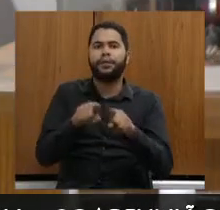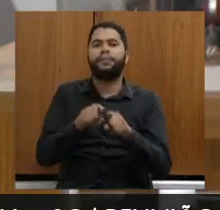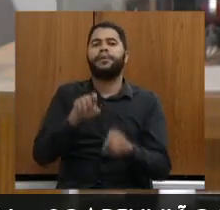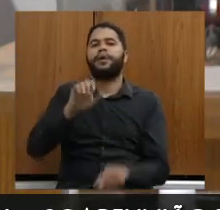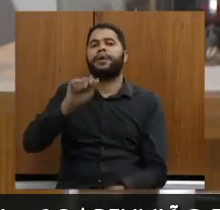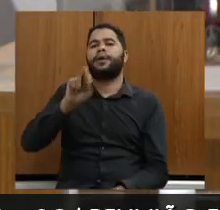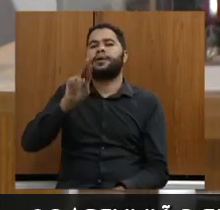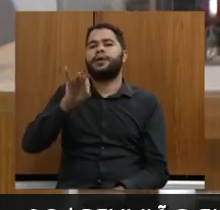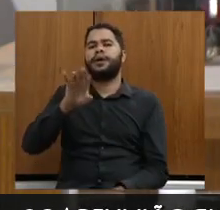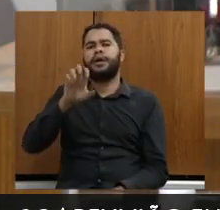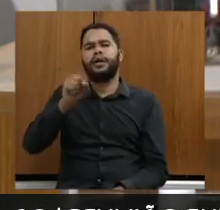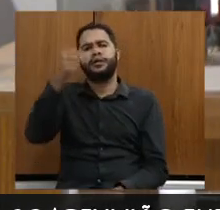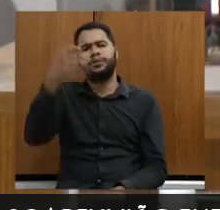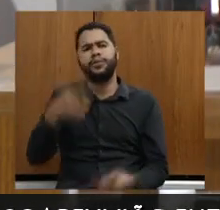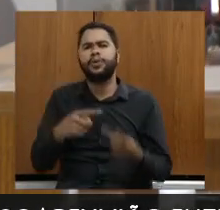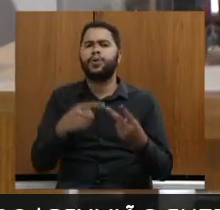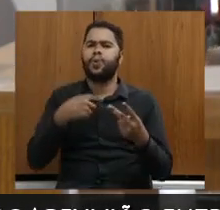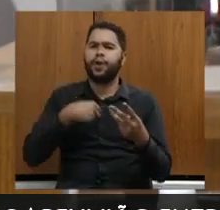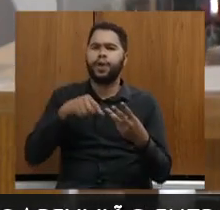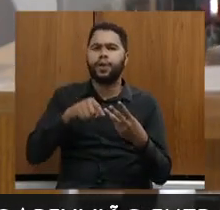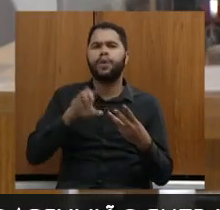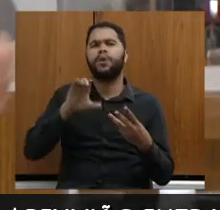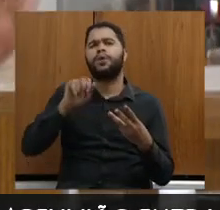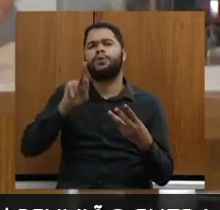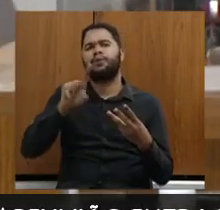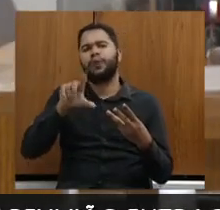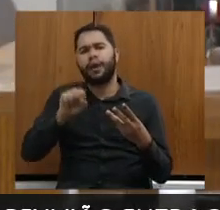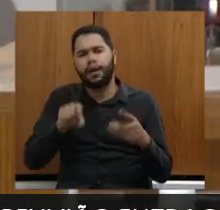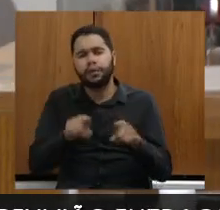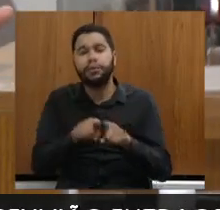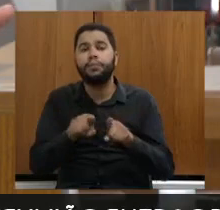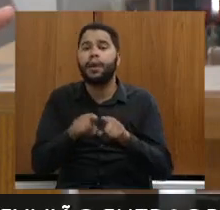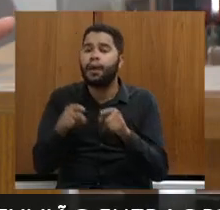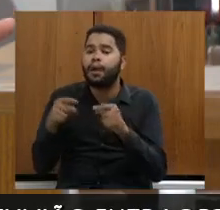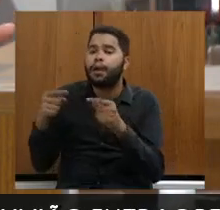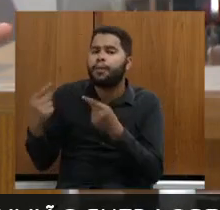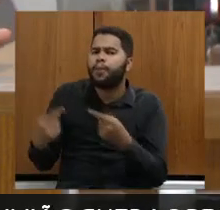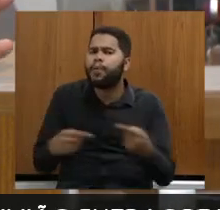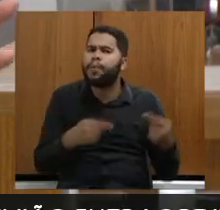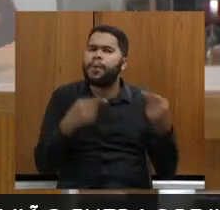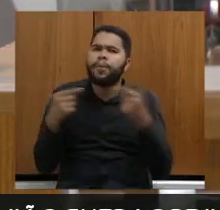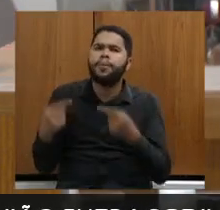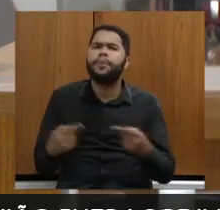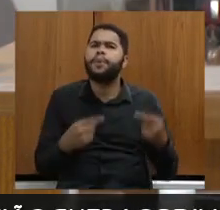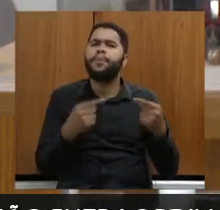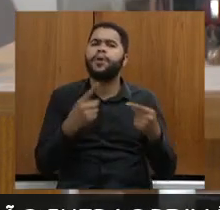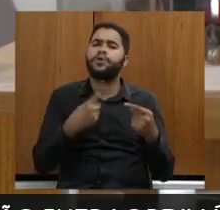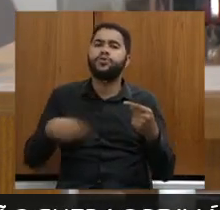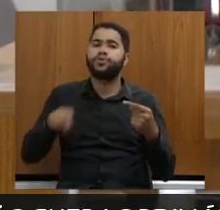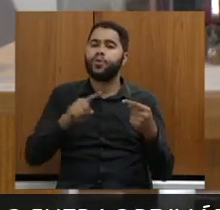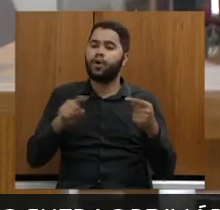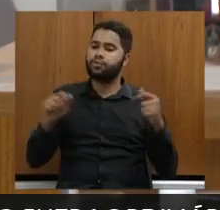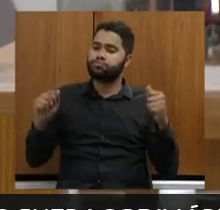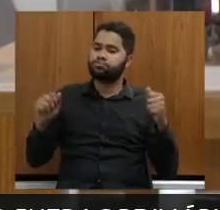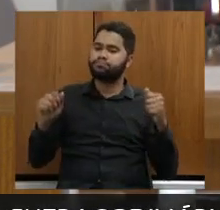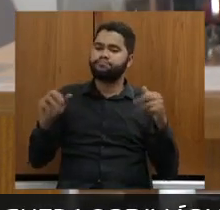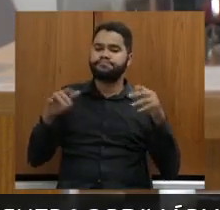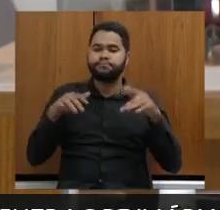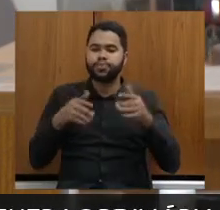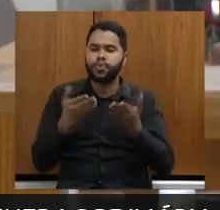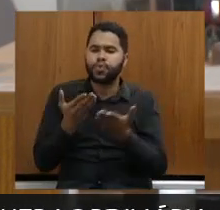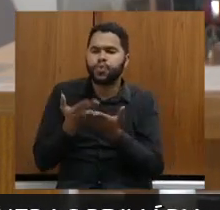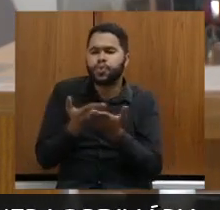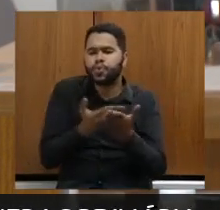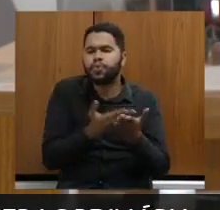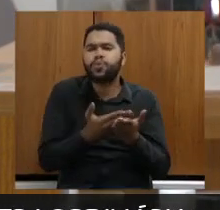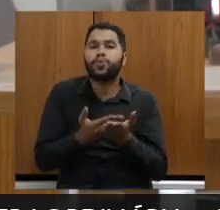aqui na sua fala é o time dos antecederam um debate aqui da gente reunir um estudo